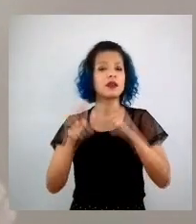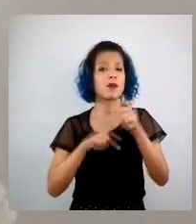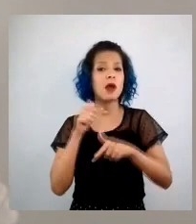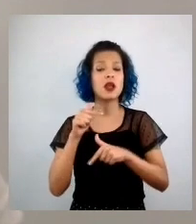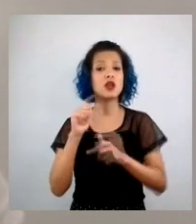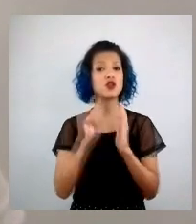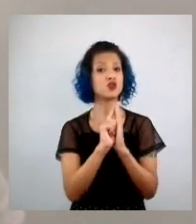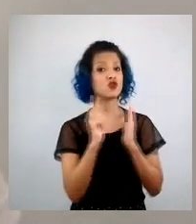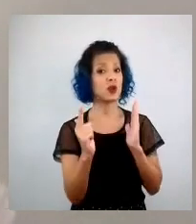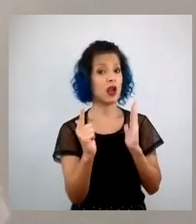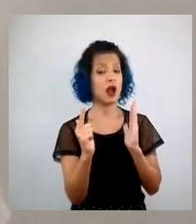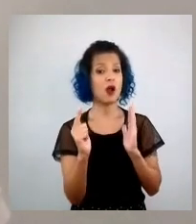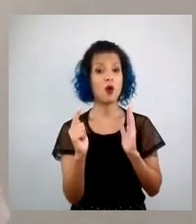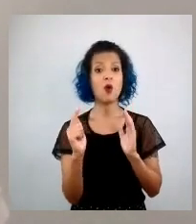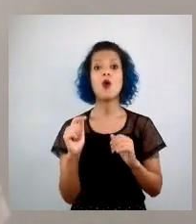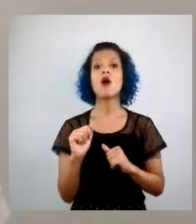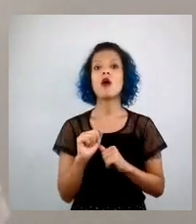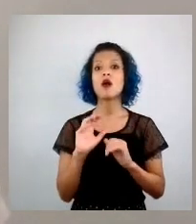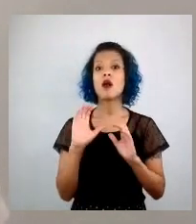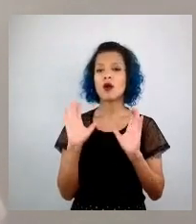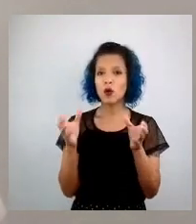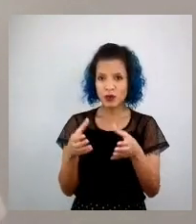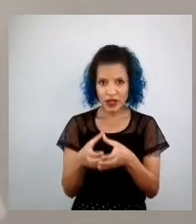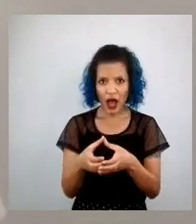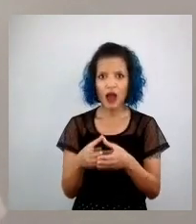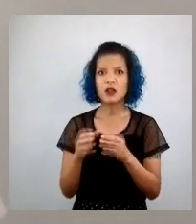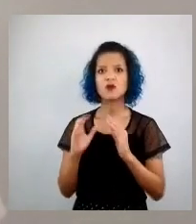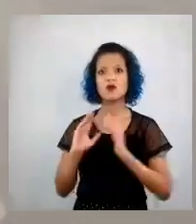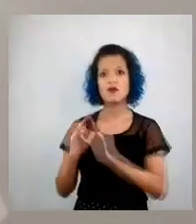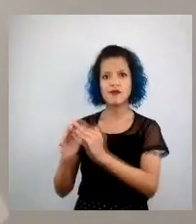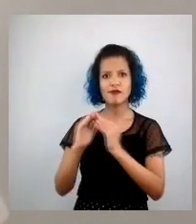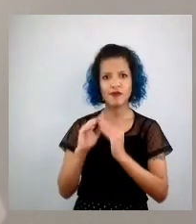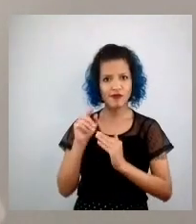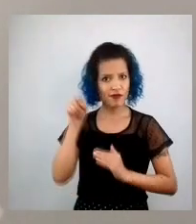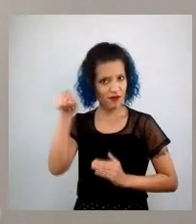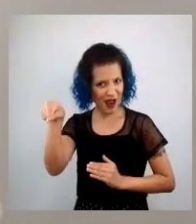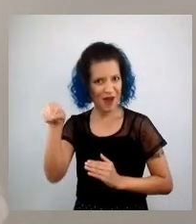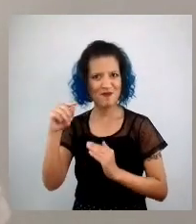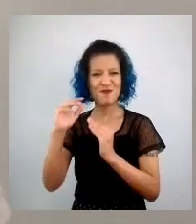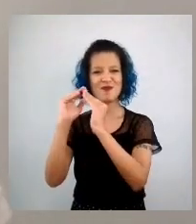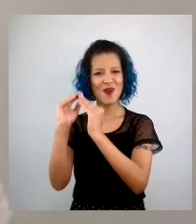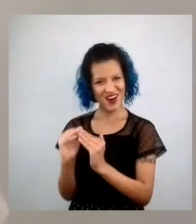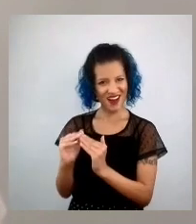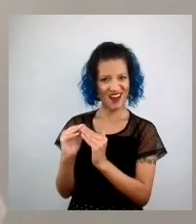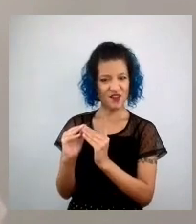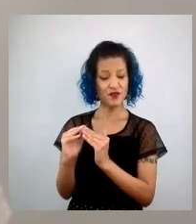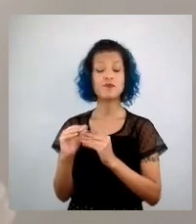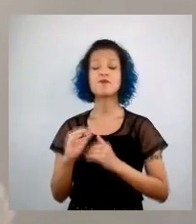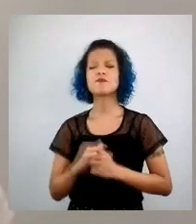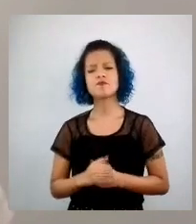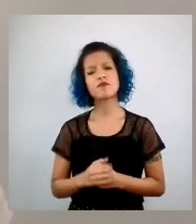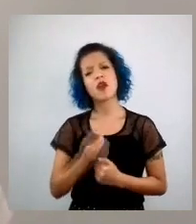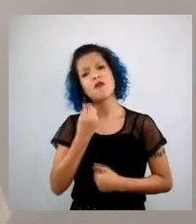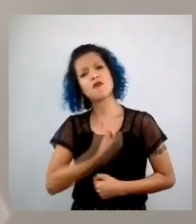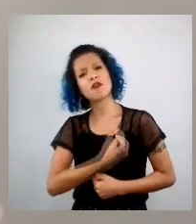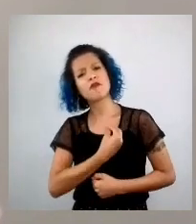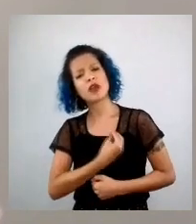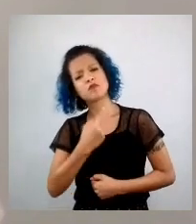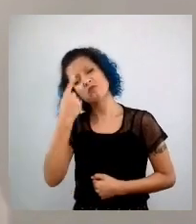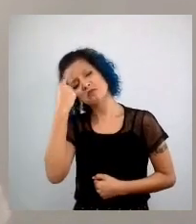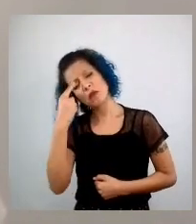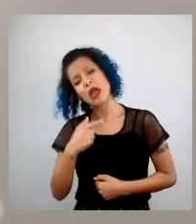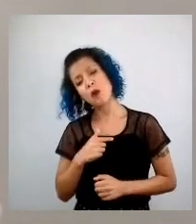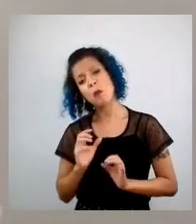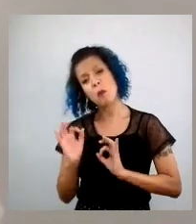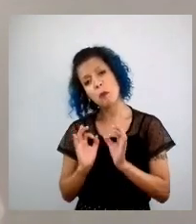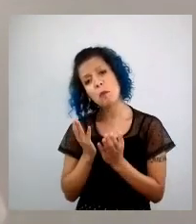favela vizinha de onde eu morava, e fui vivendo, assim, falei, cara, não vou deixar de viver, vou continuar me preparando, porque quando a oportunidade chegar, amor,